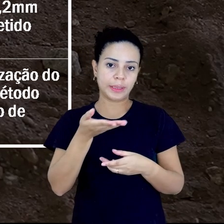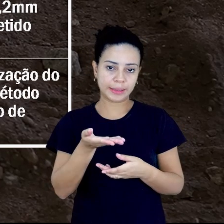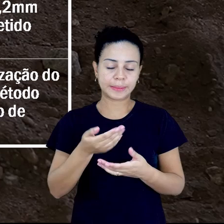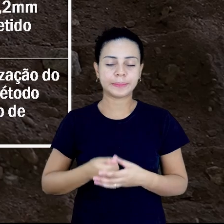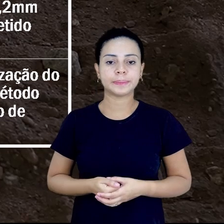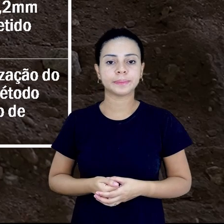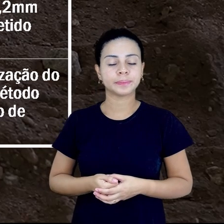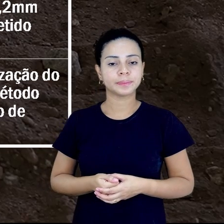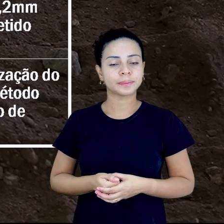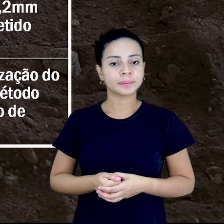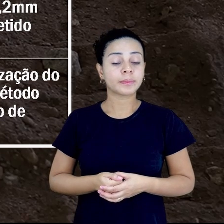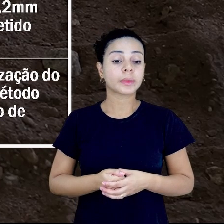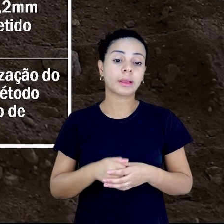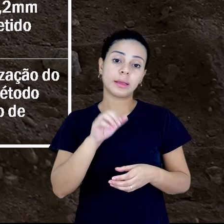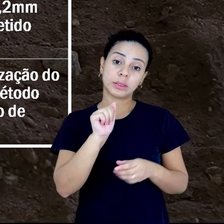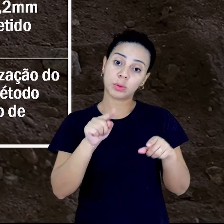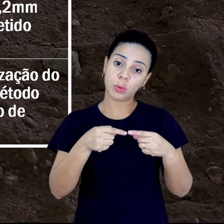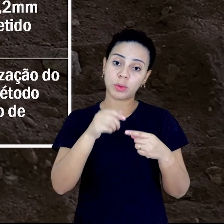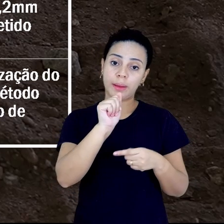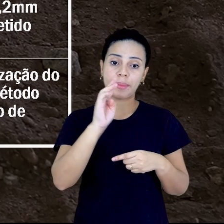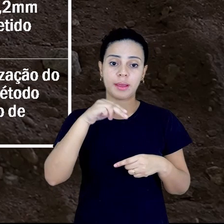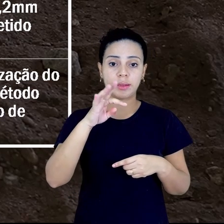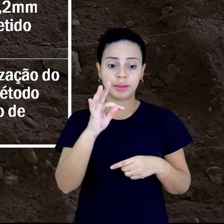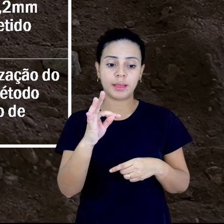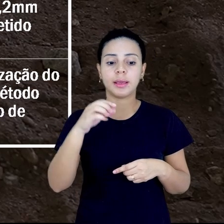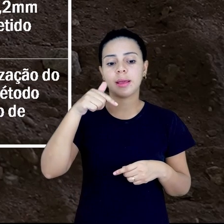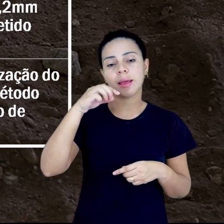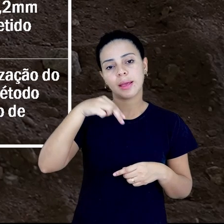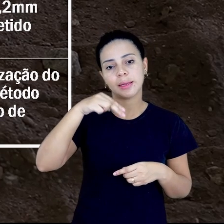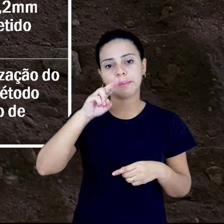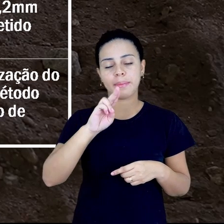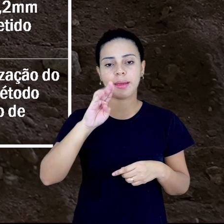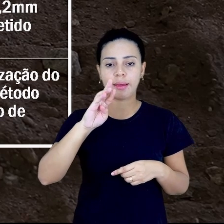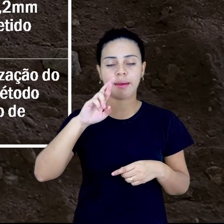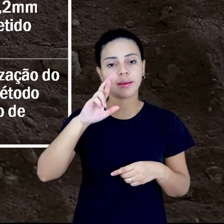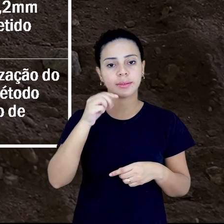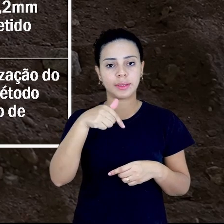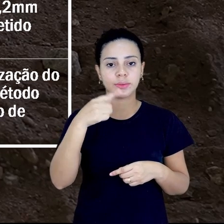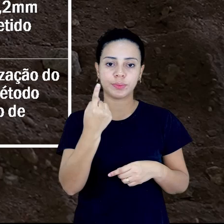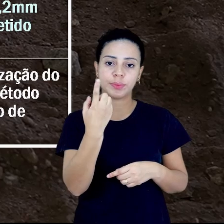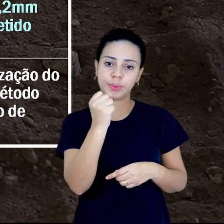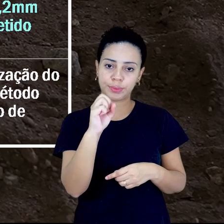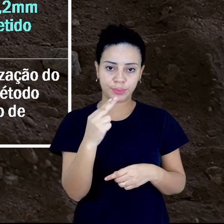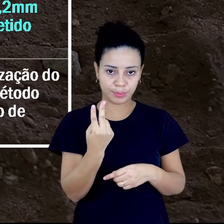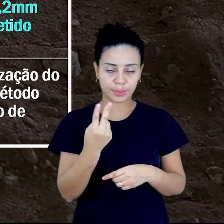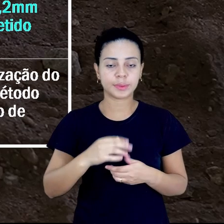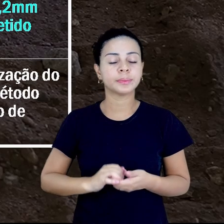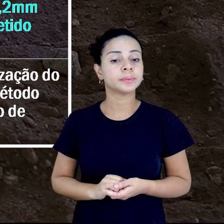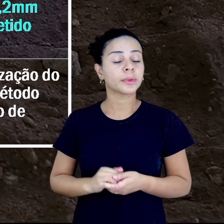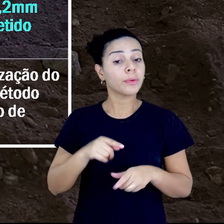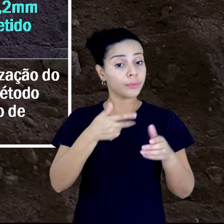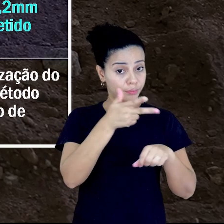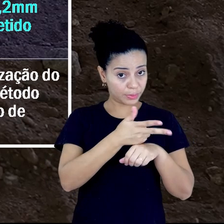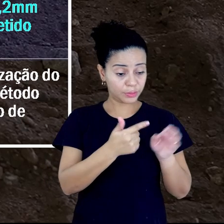acordo com o método de ensaio de compactação de solos, ABNT NBR 7182. No presente